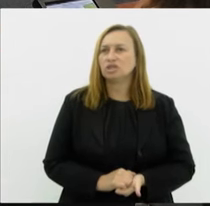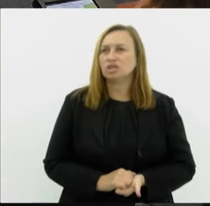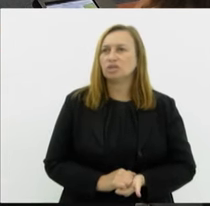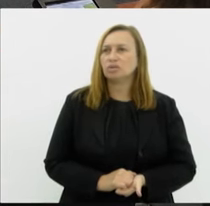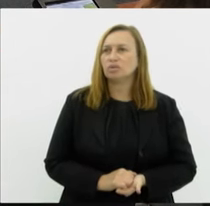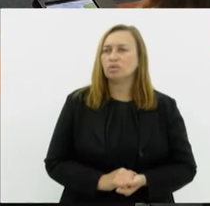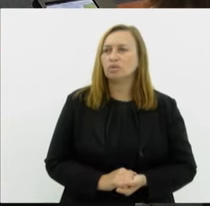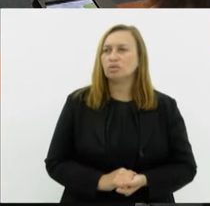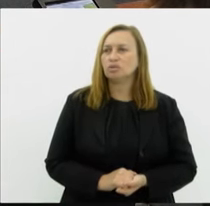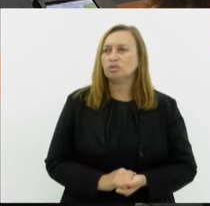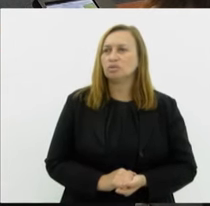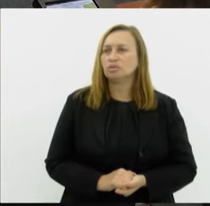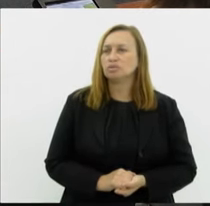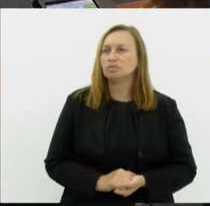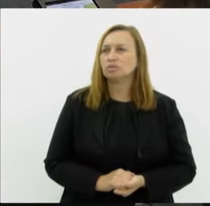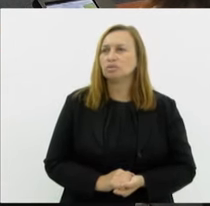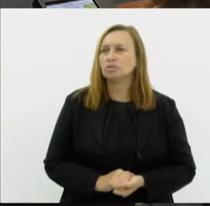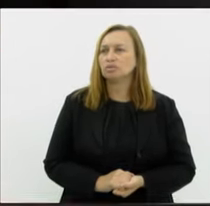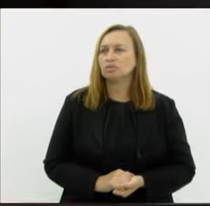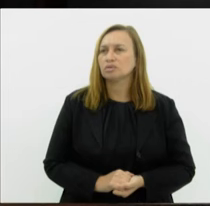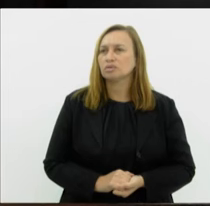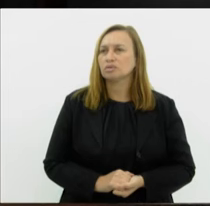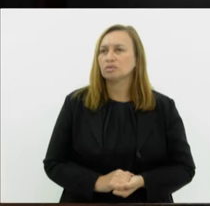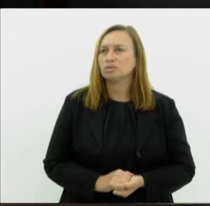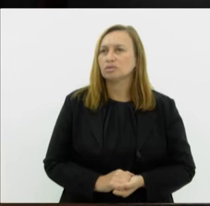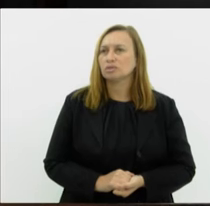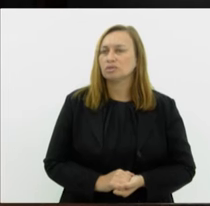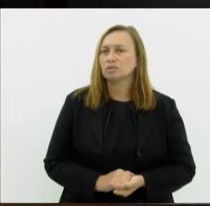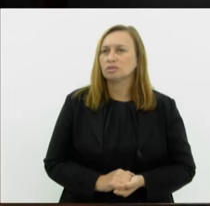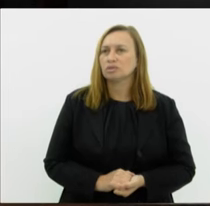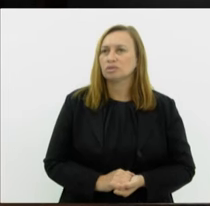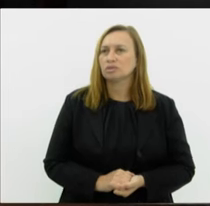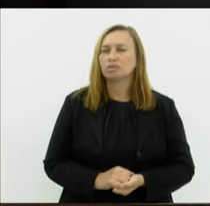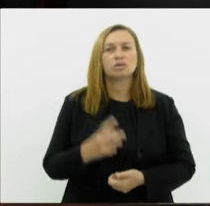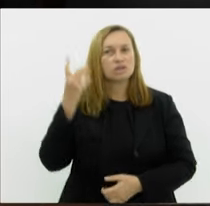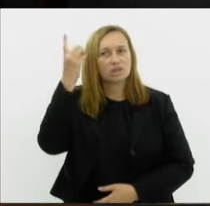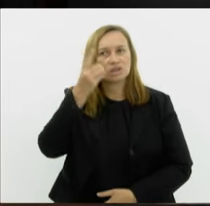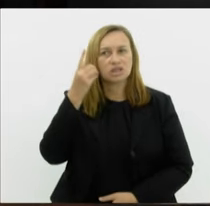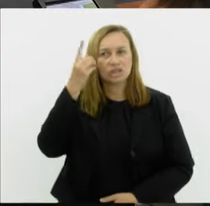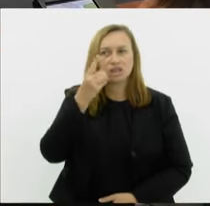Qual é o seu parecer, Alan? Deputado Amorim.